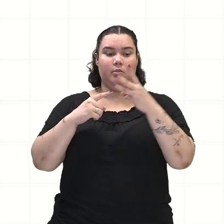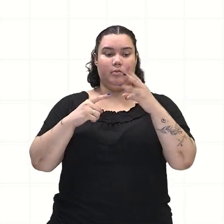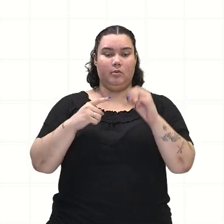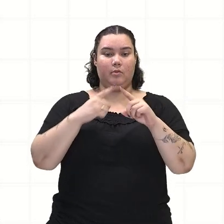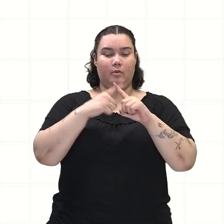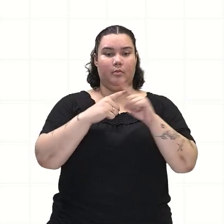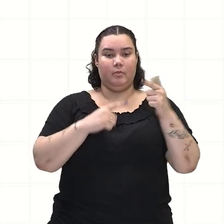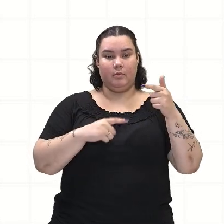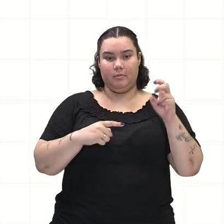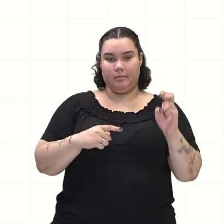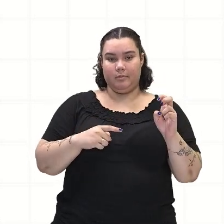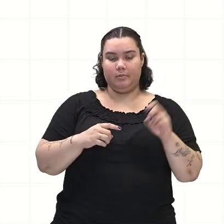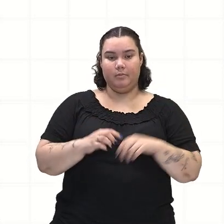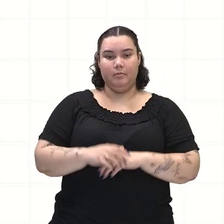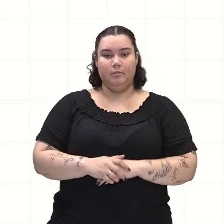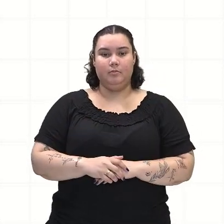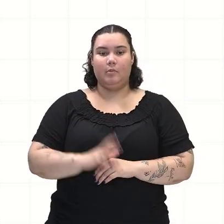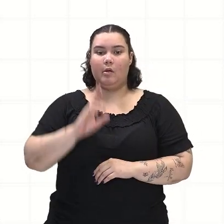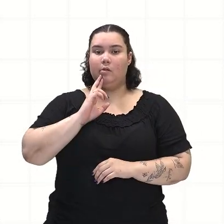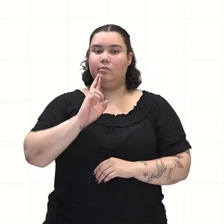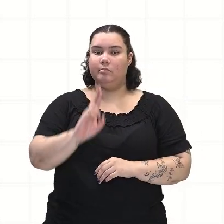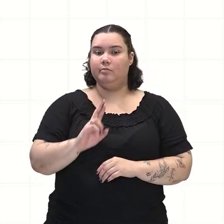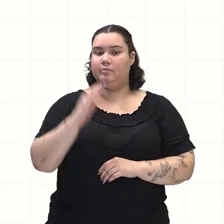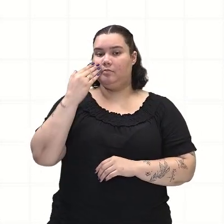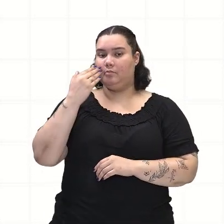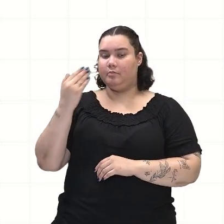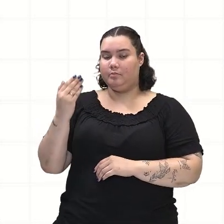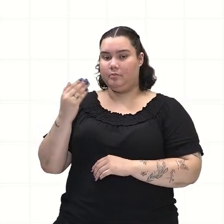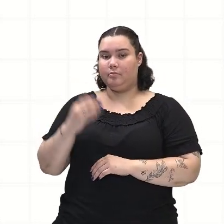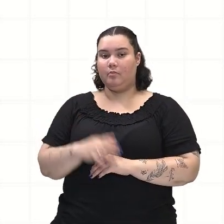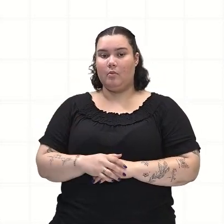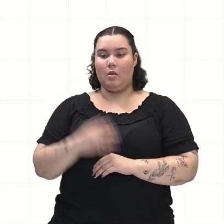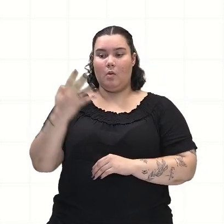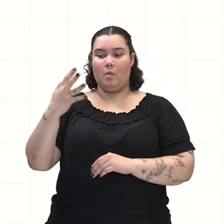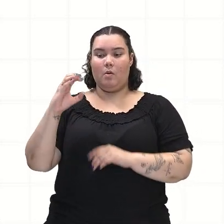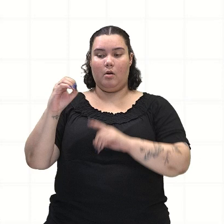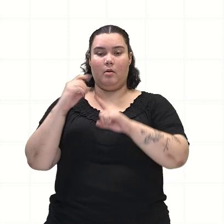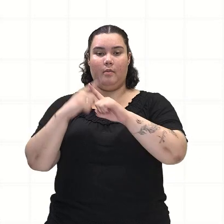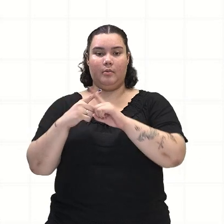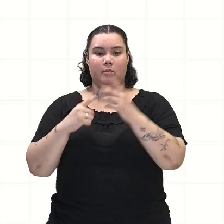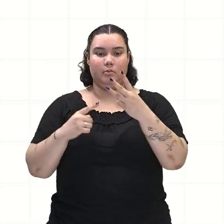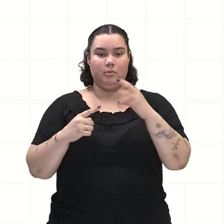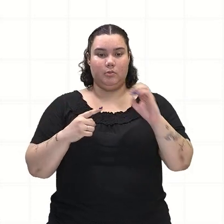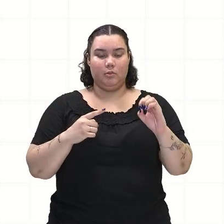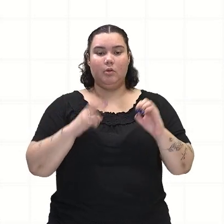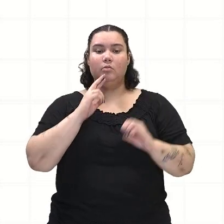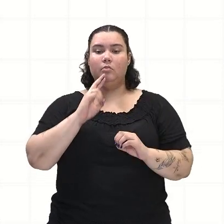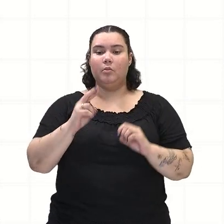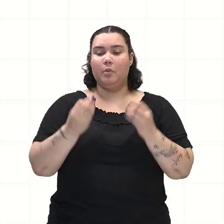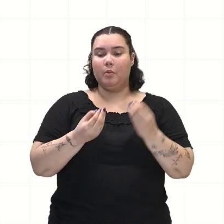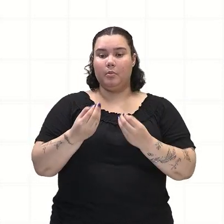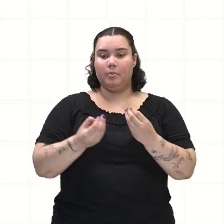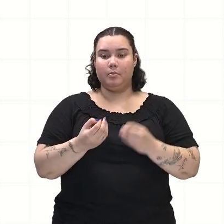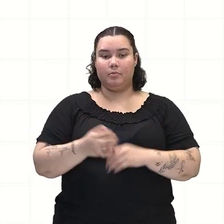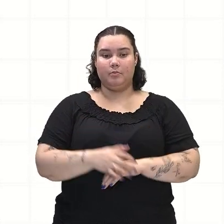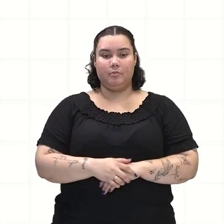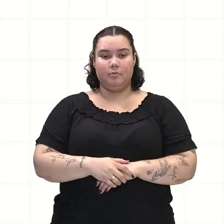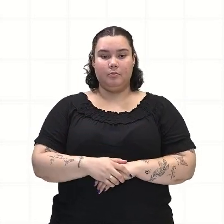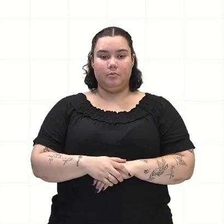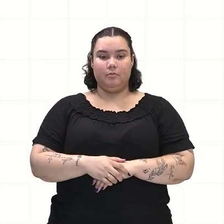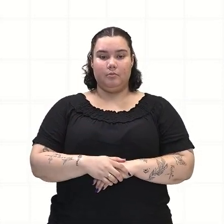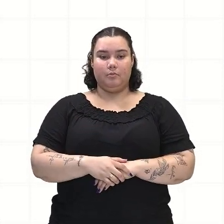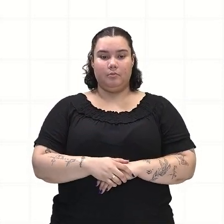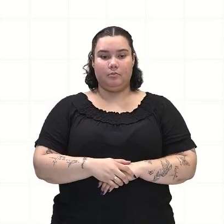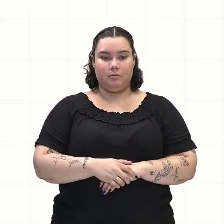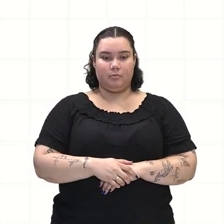vezes 25. Beleza? Então, multiplicando 40 vezes 30, então 40